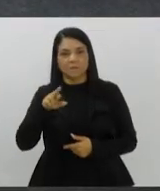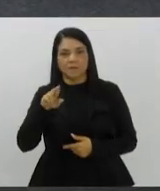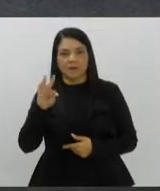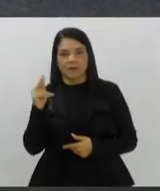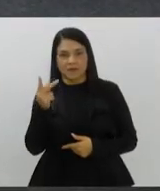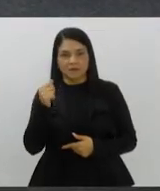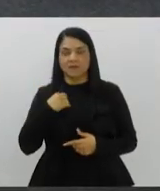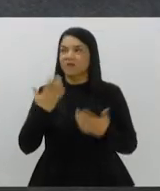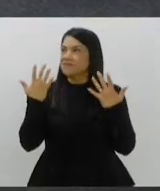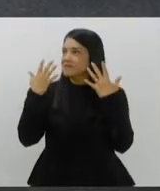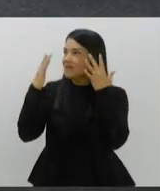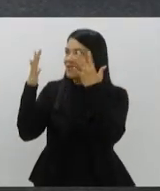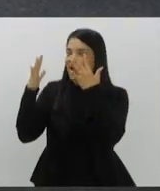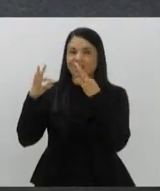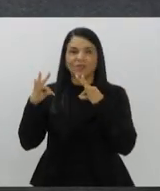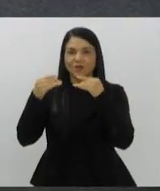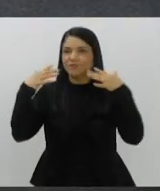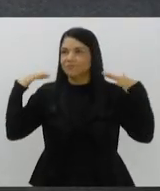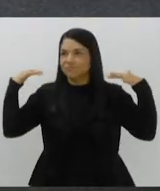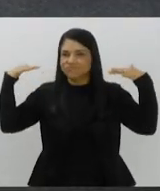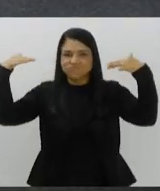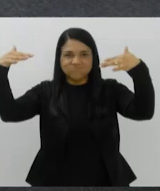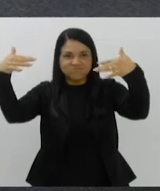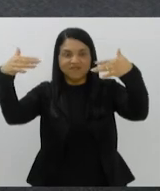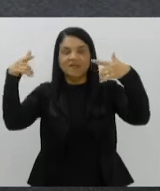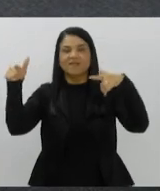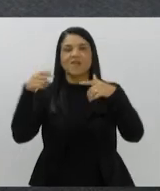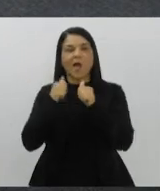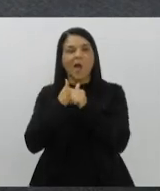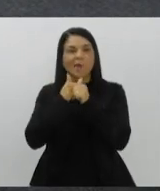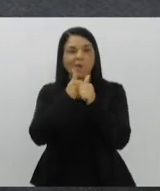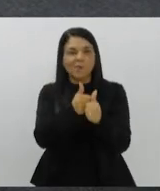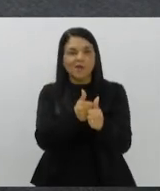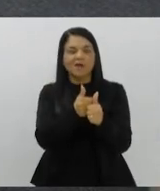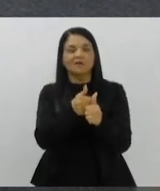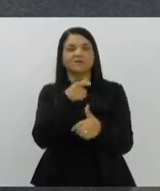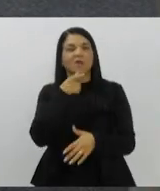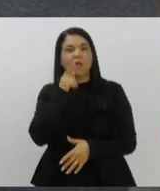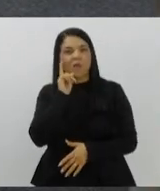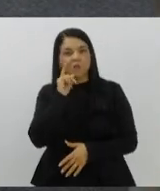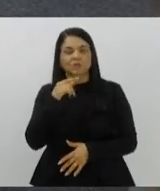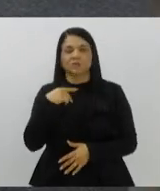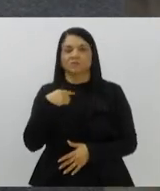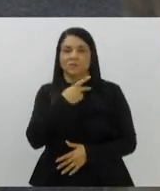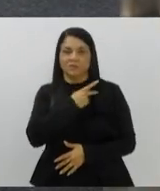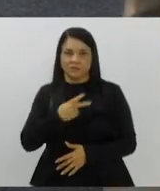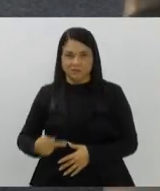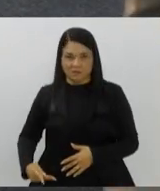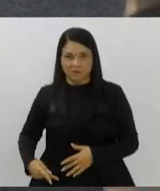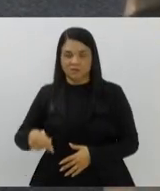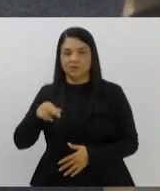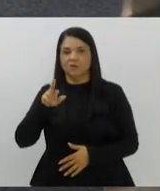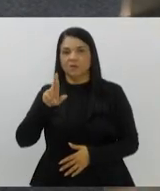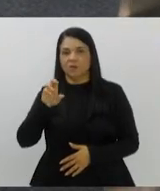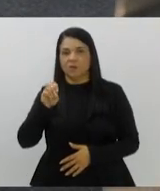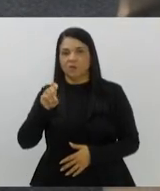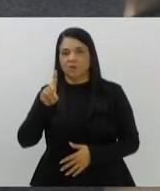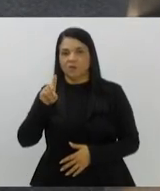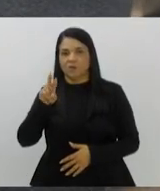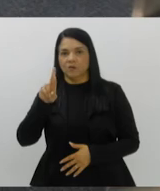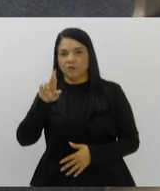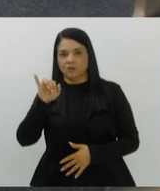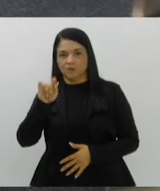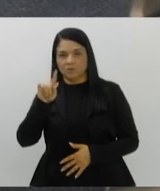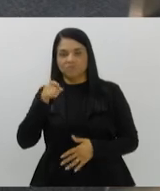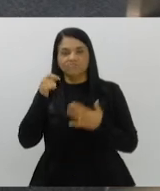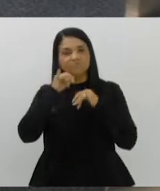a galeria, né? Nós estamos acompanhando. Ontem o presidente Rodrigo Bacelar fez aqui o anúncio da intervenção que